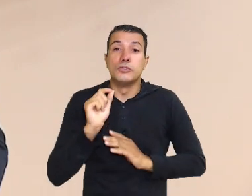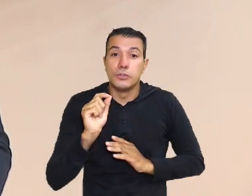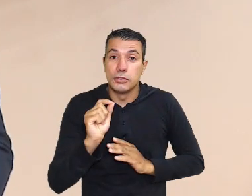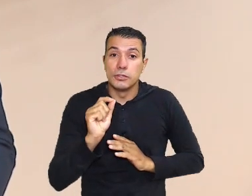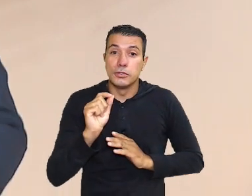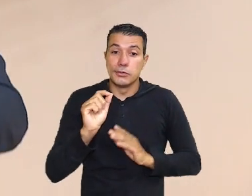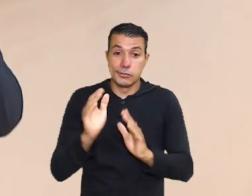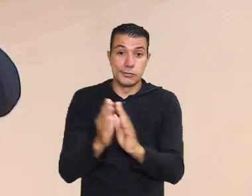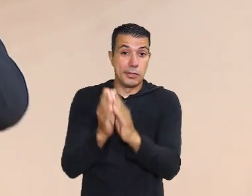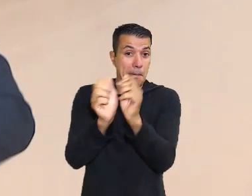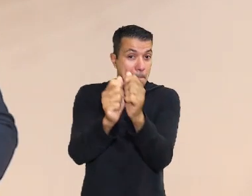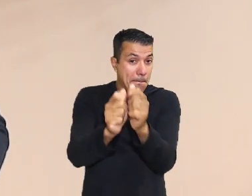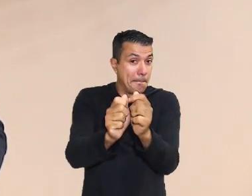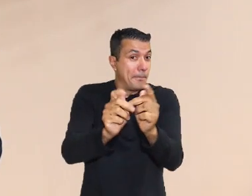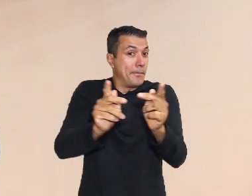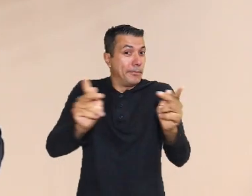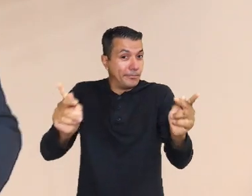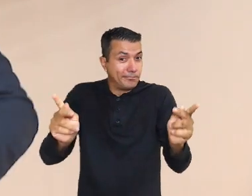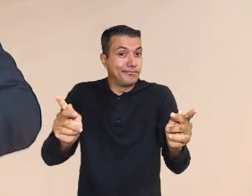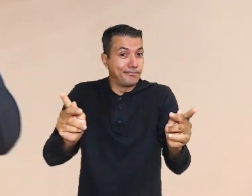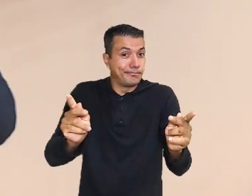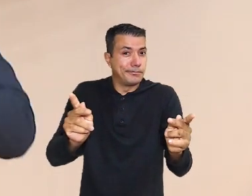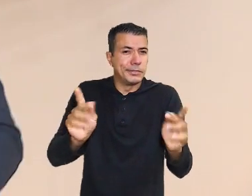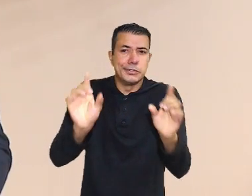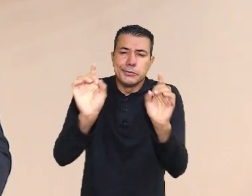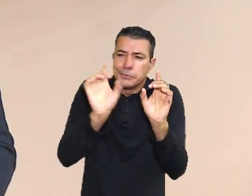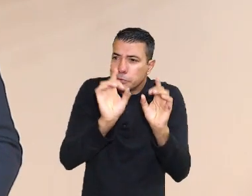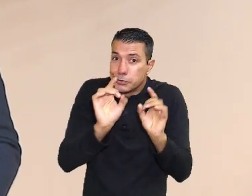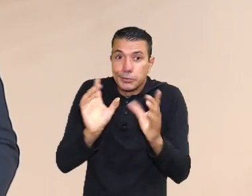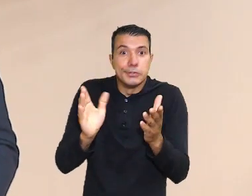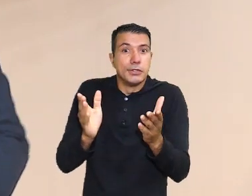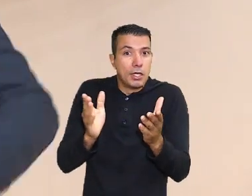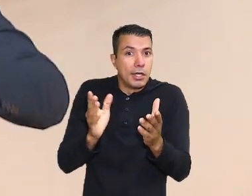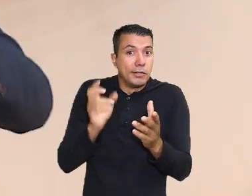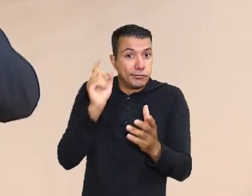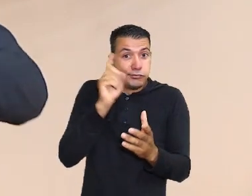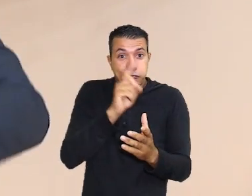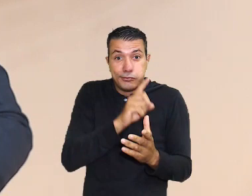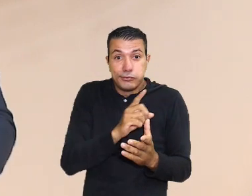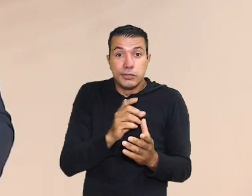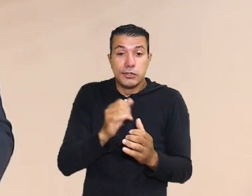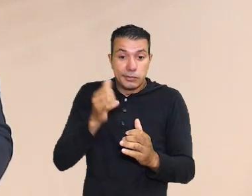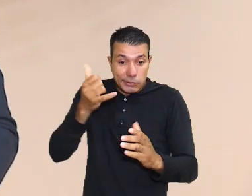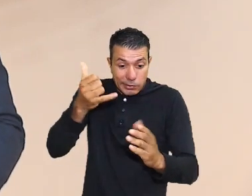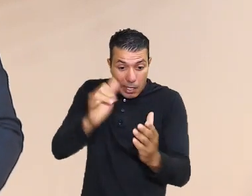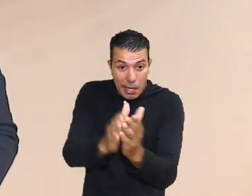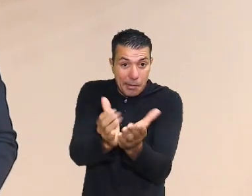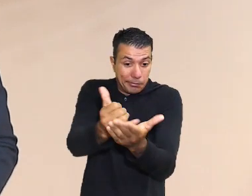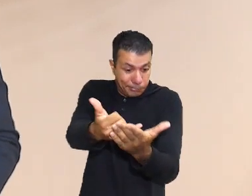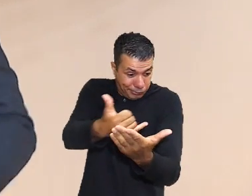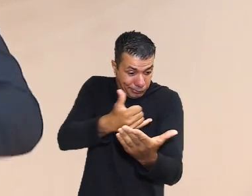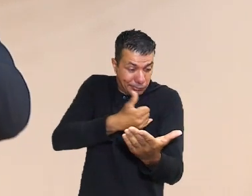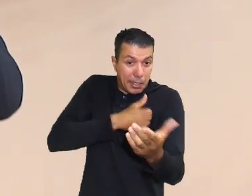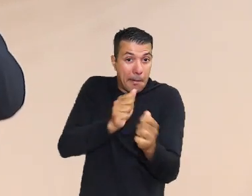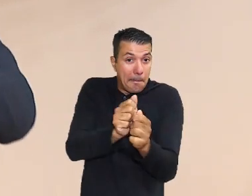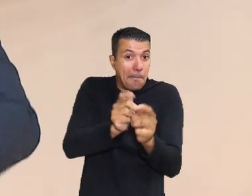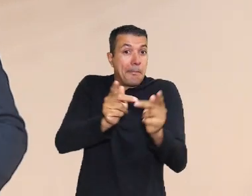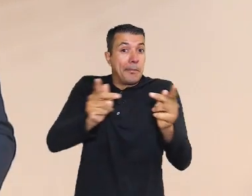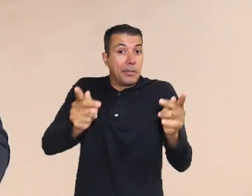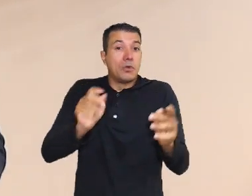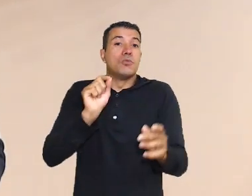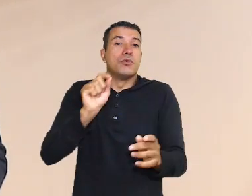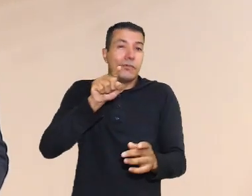aprendizado do livro de Apocalipse, que é um livro tão especial, que é um livro que fala ao nosso coração, e nós temos certeza que